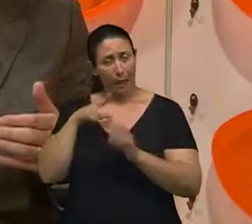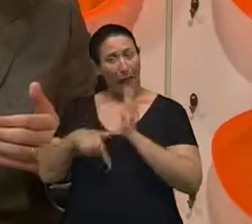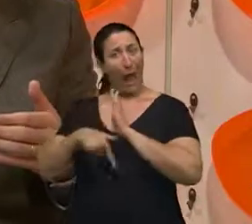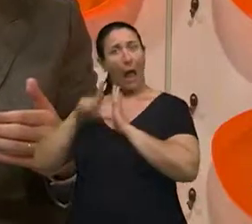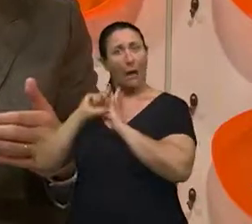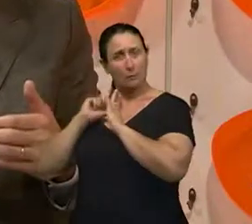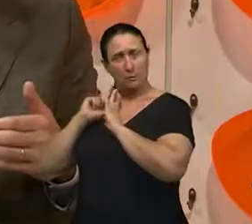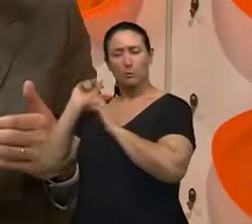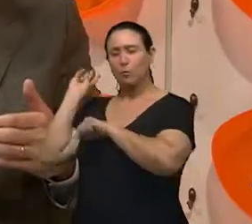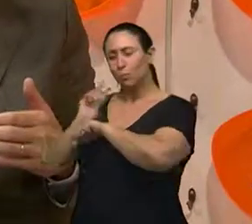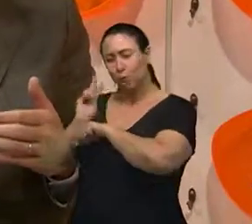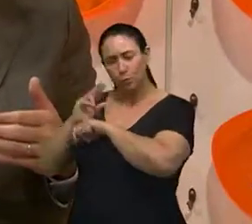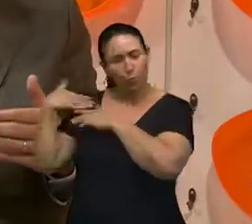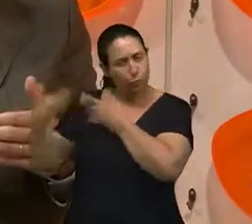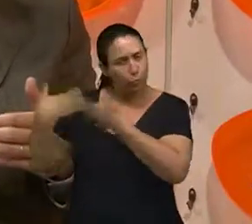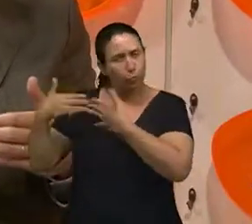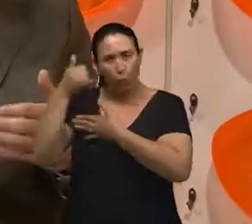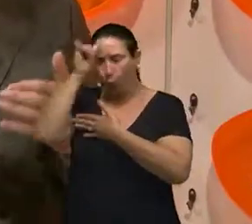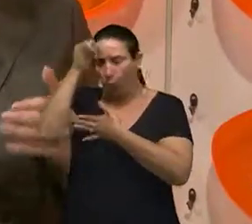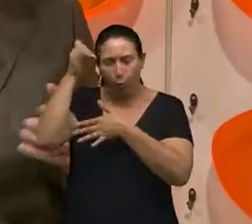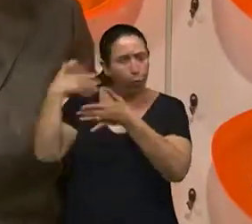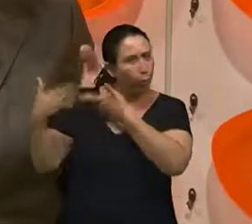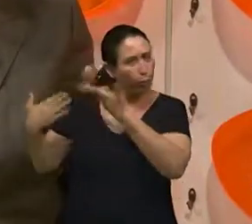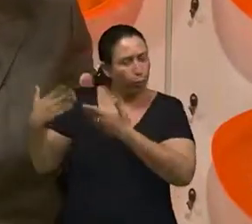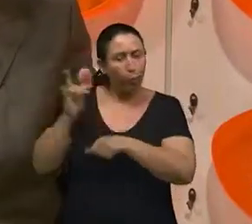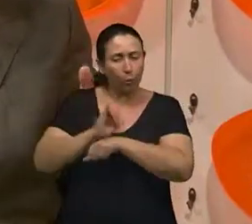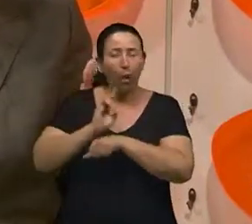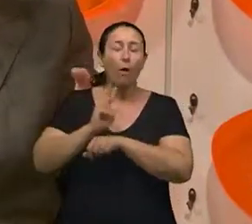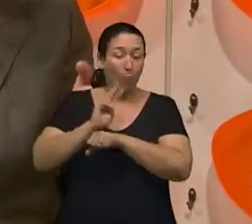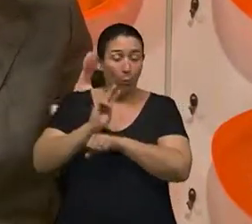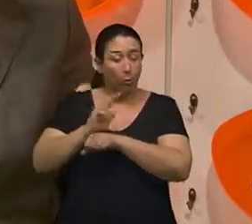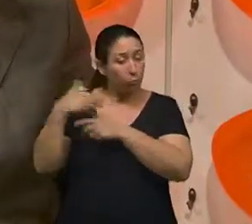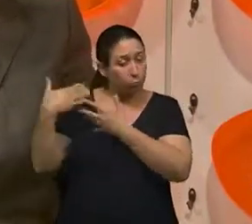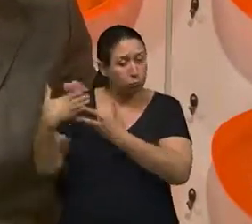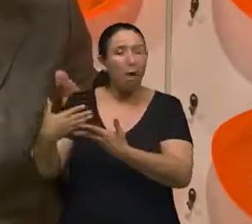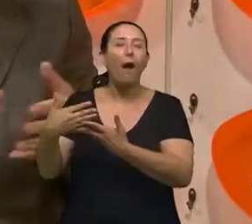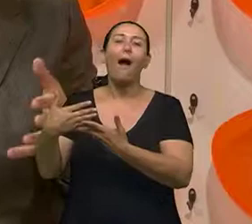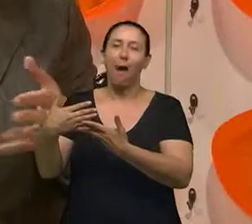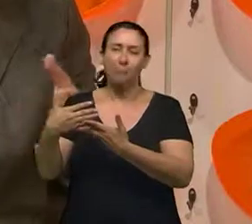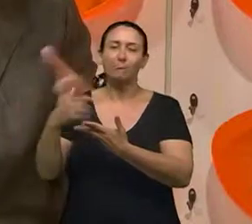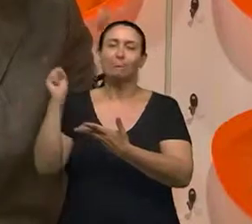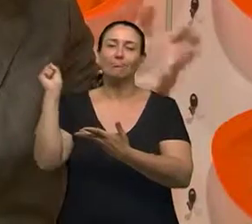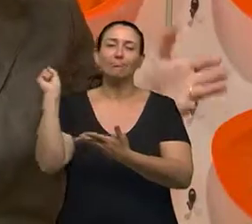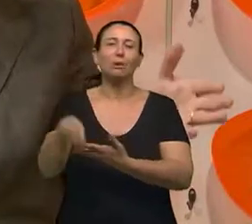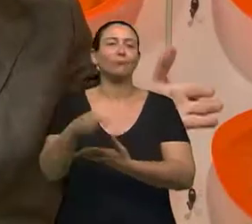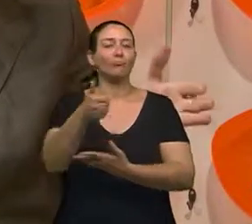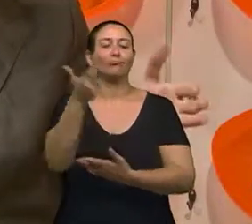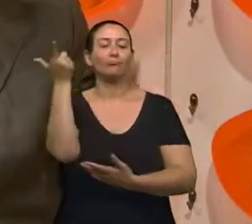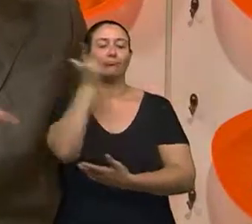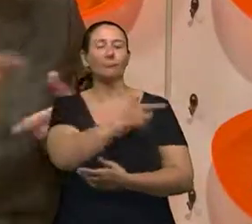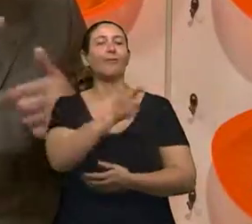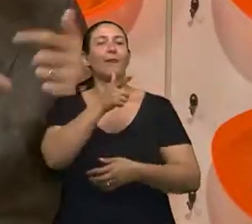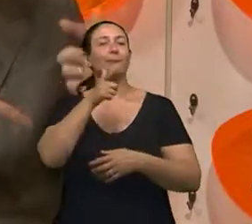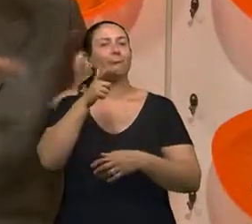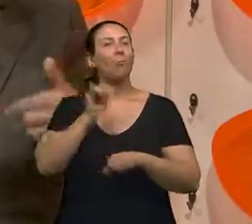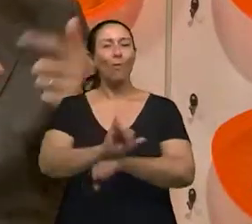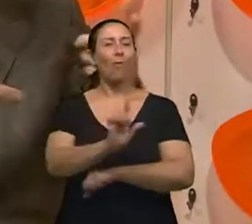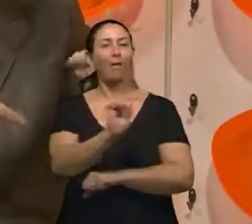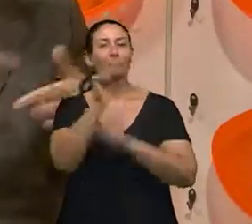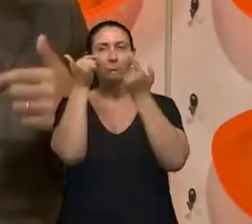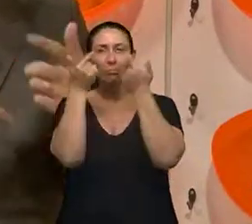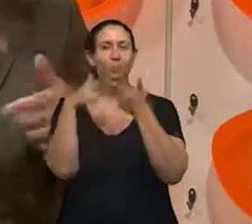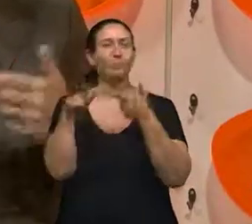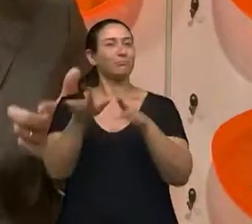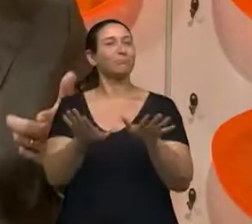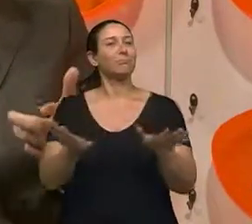o desenvolvimento dessas degenerações, ou essas medicações injetáveis desenvolvidas há poucos anos, em função dessa mudança,